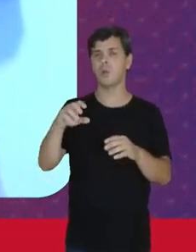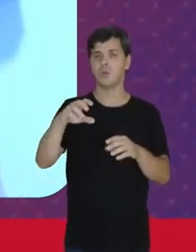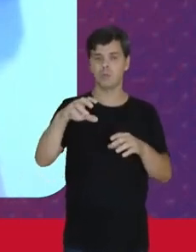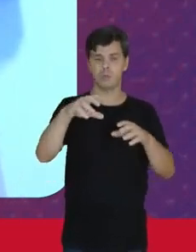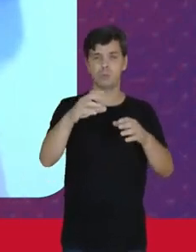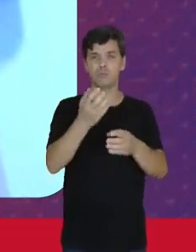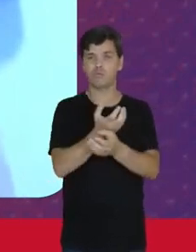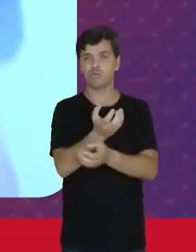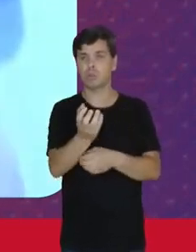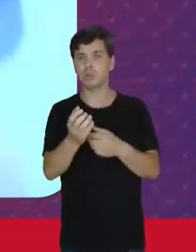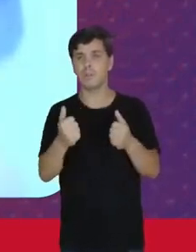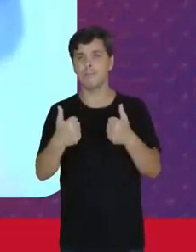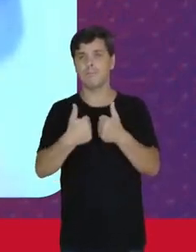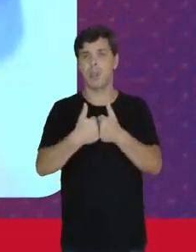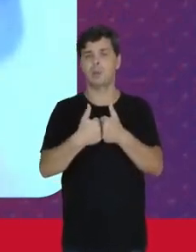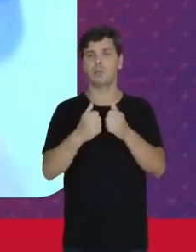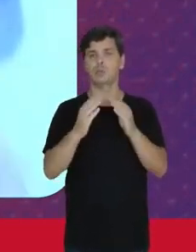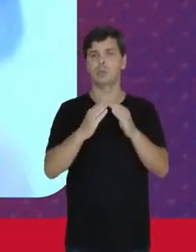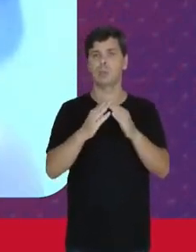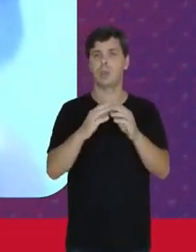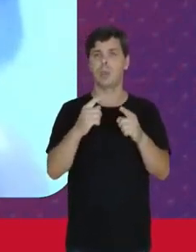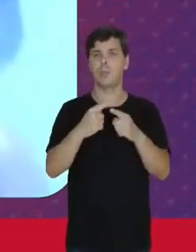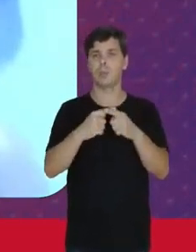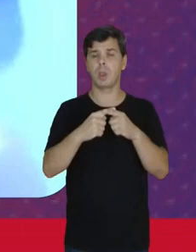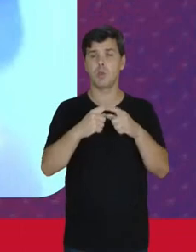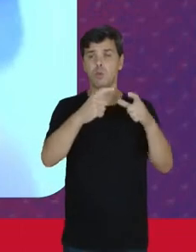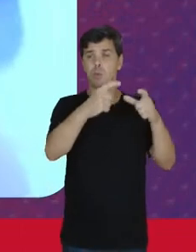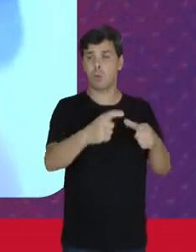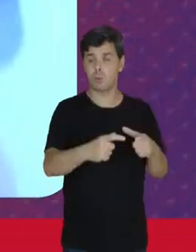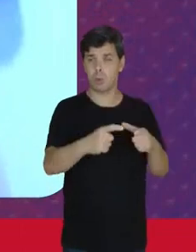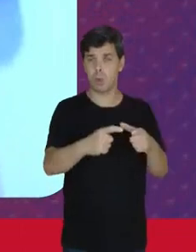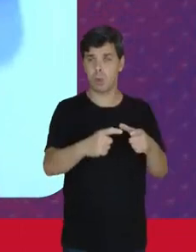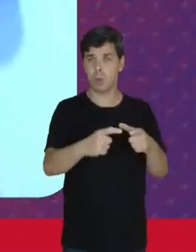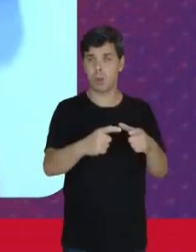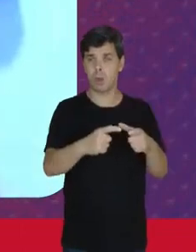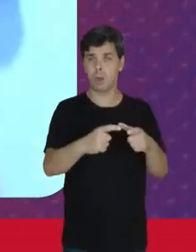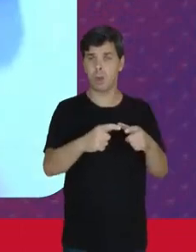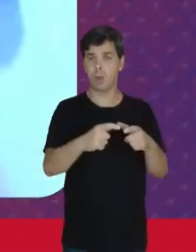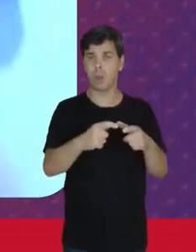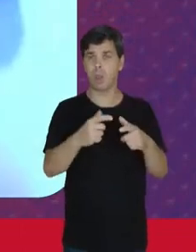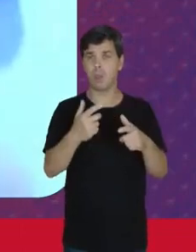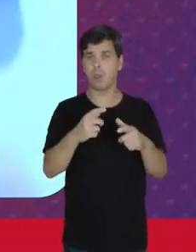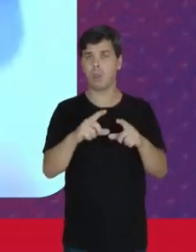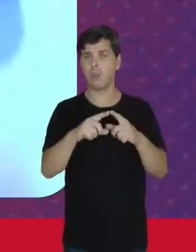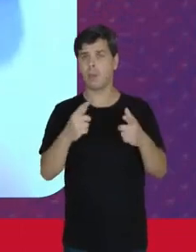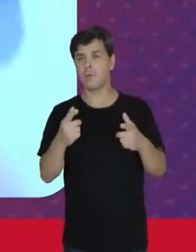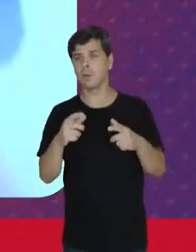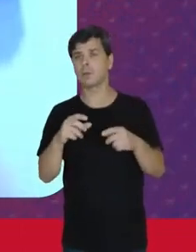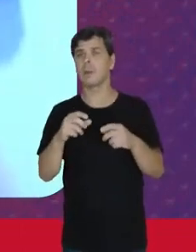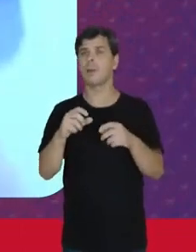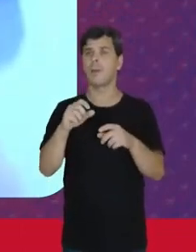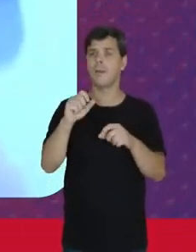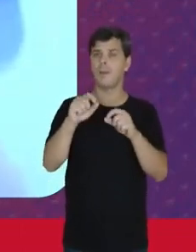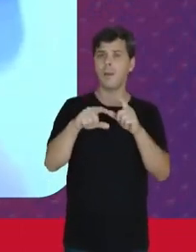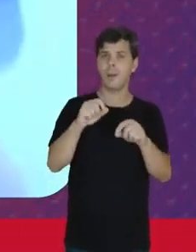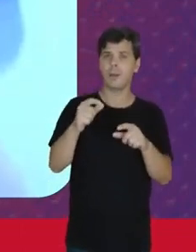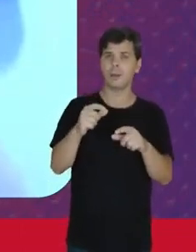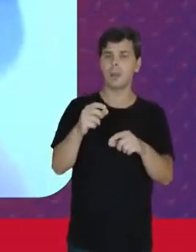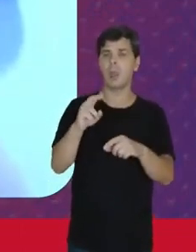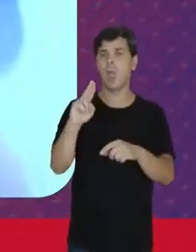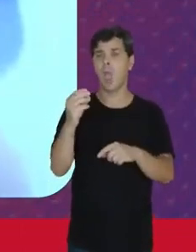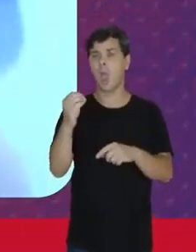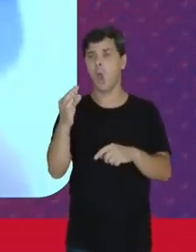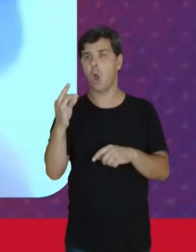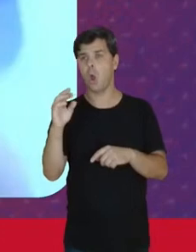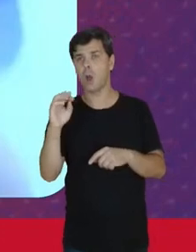casa, porque era o espaço onde as mulheres tinham, além das suas frutíferas, a